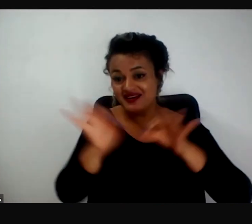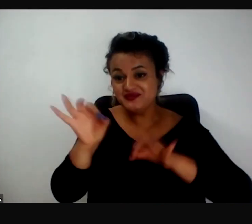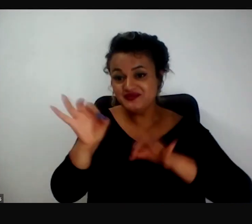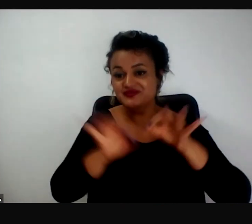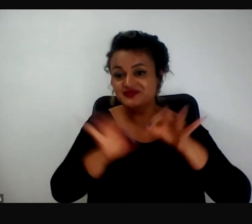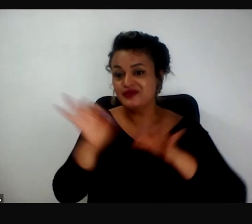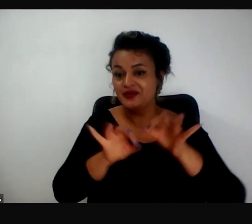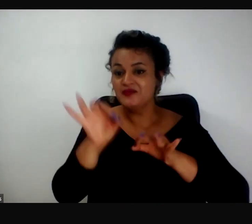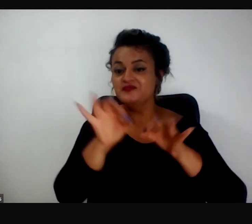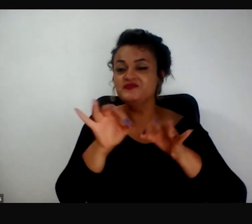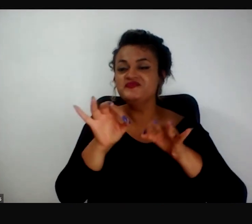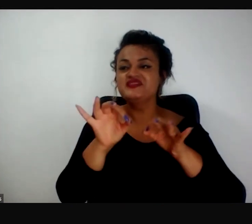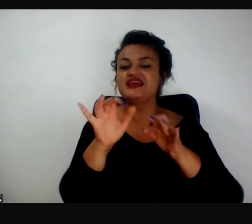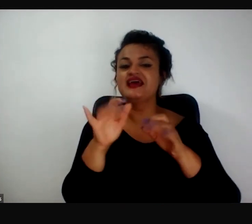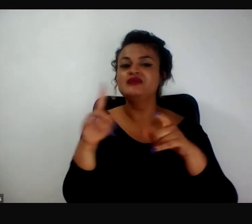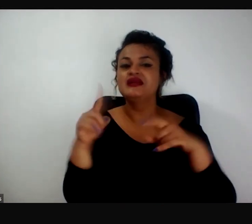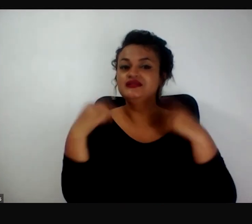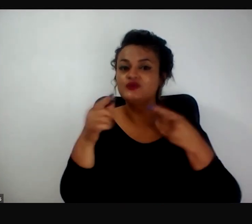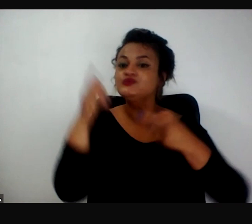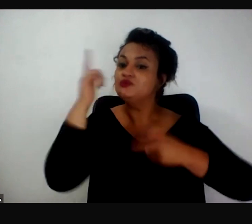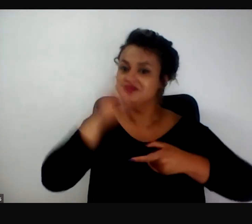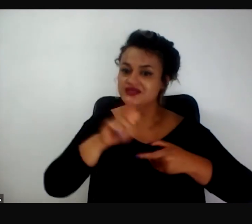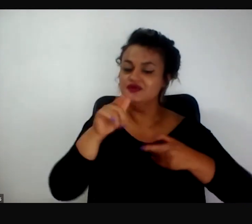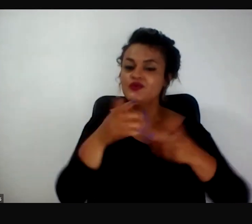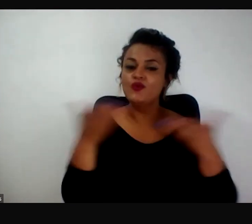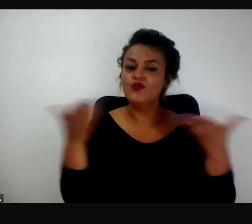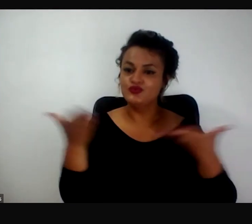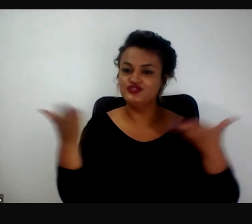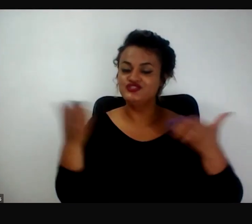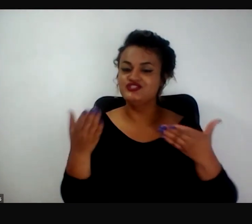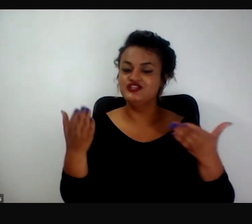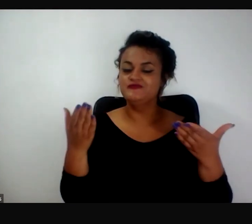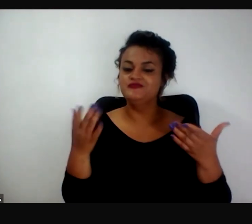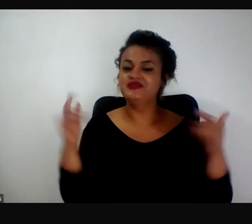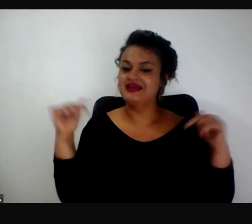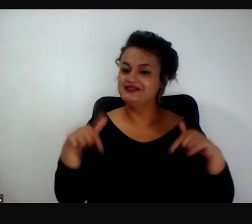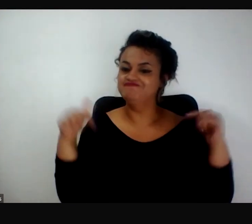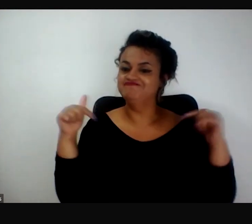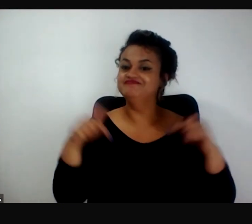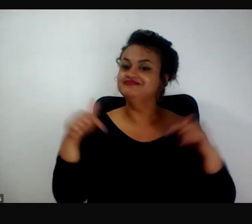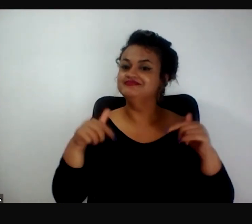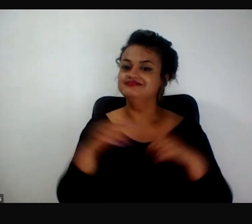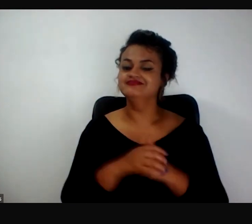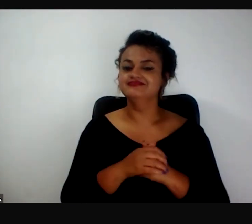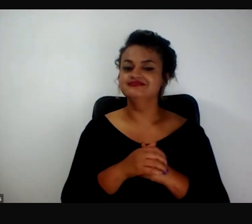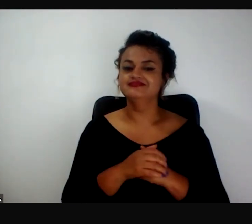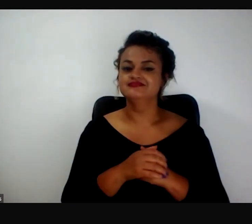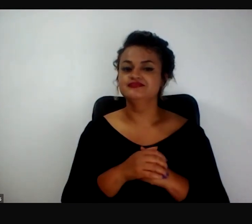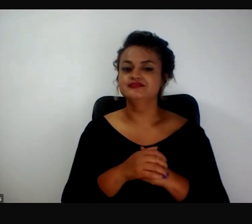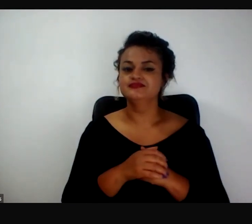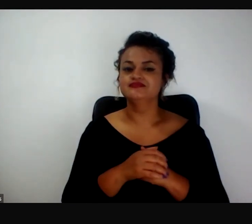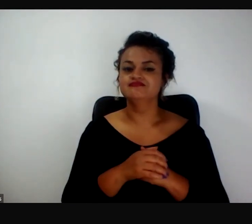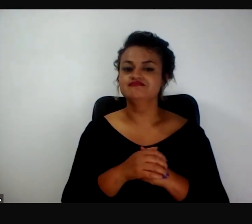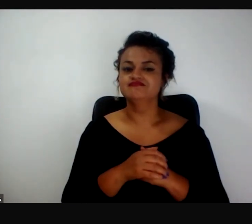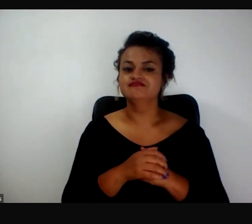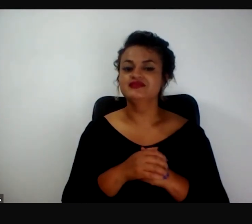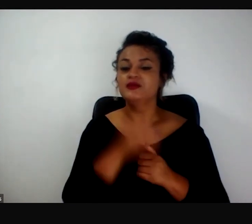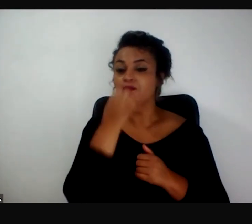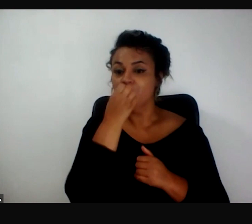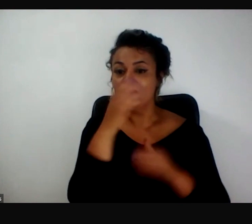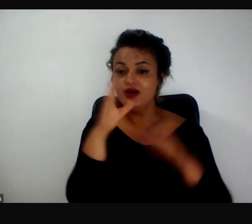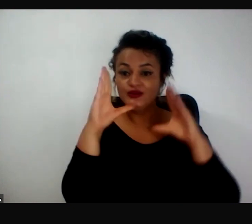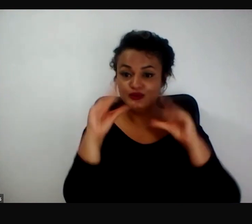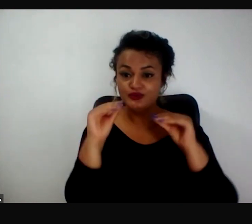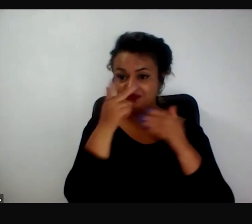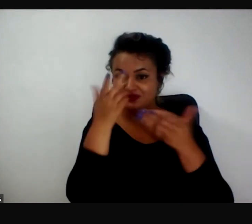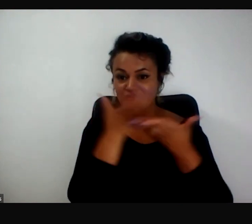nós tenhamos essa noite, enfim, muito rica. Então, boa noite a todas e a